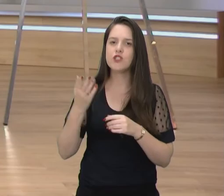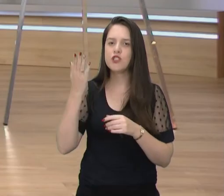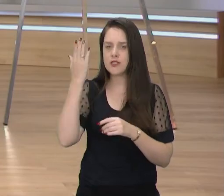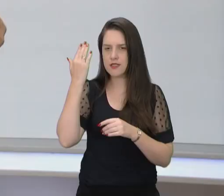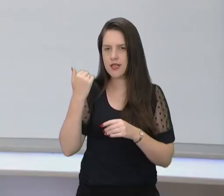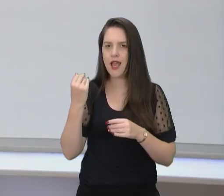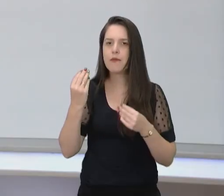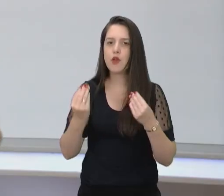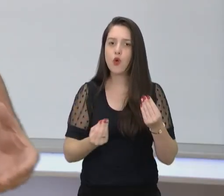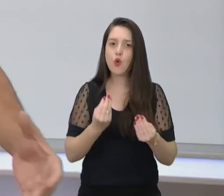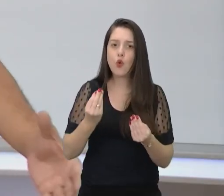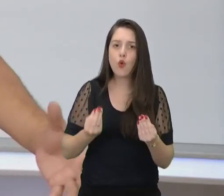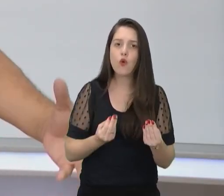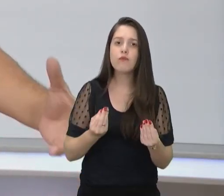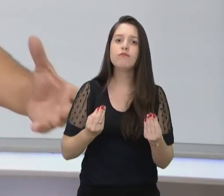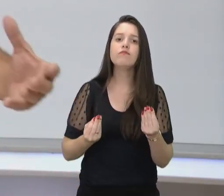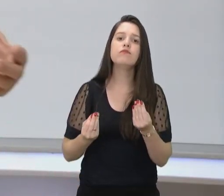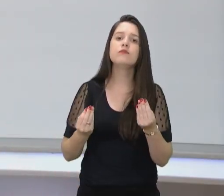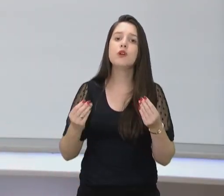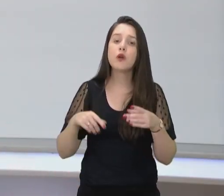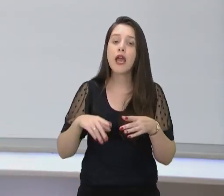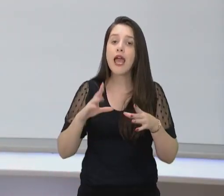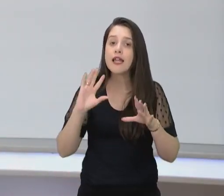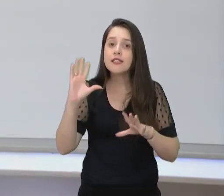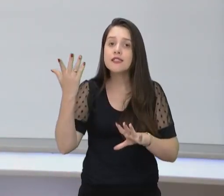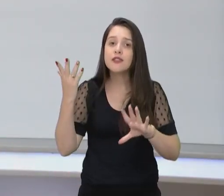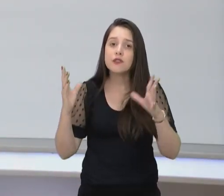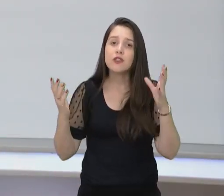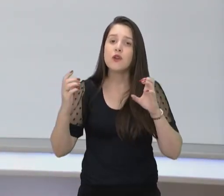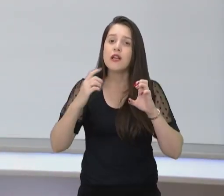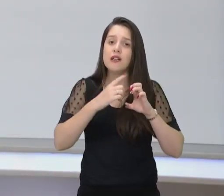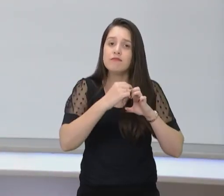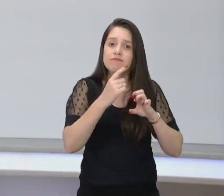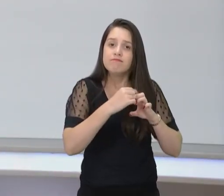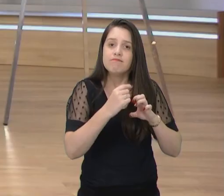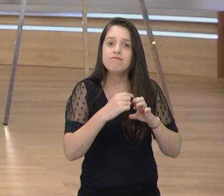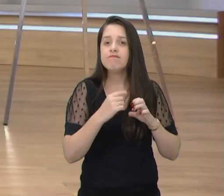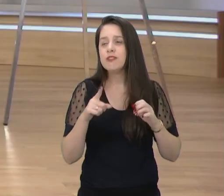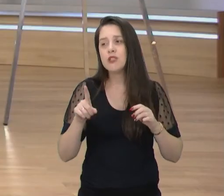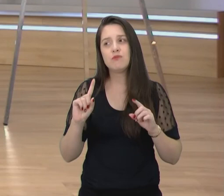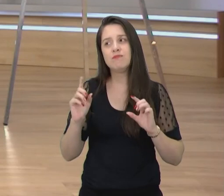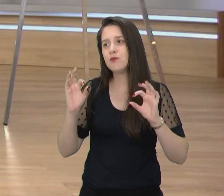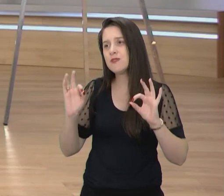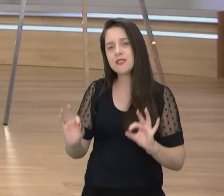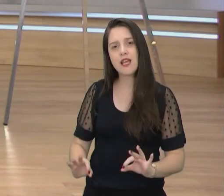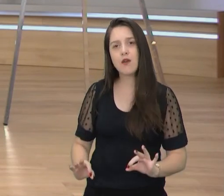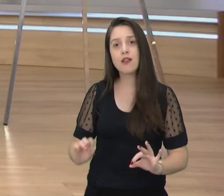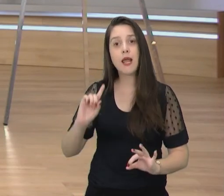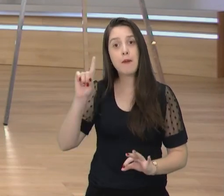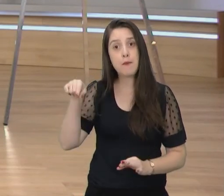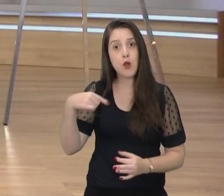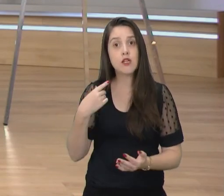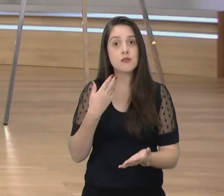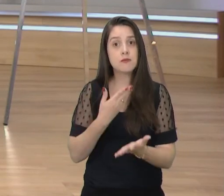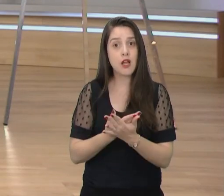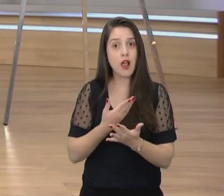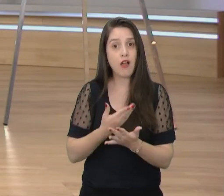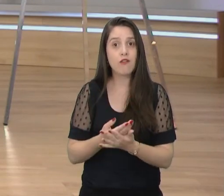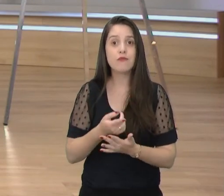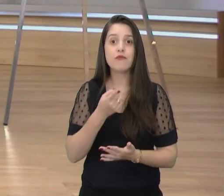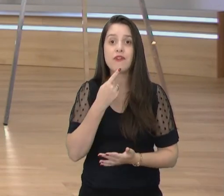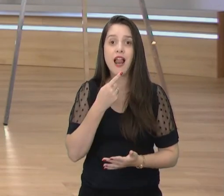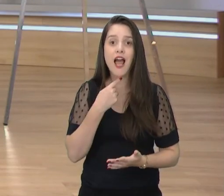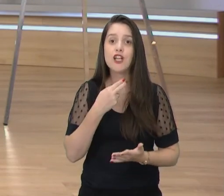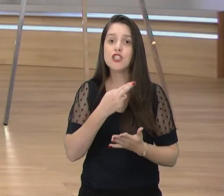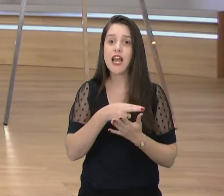do que se trata. Se trata de uma situação de empreendimento que não deu certo. Na próxima aula, nós vamos falar sobre